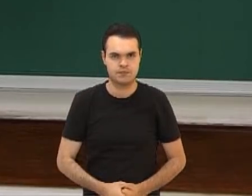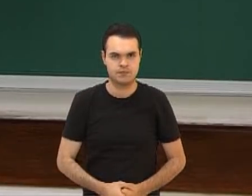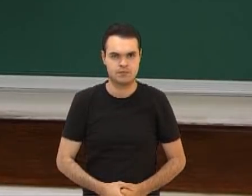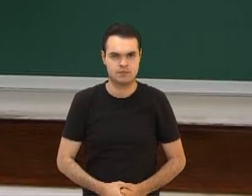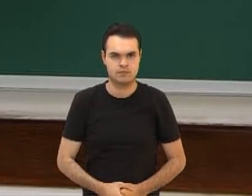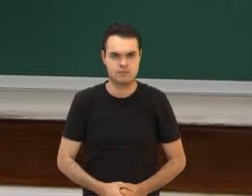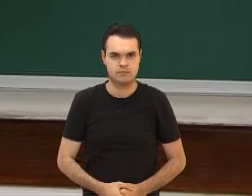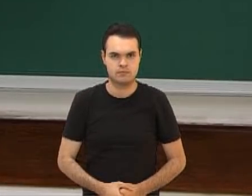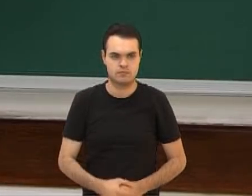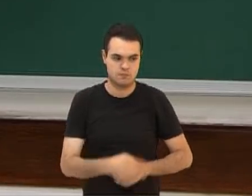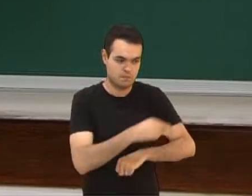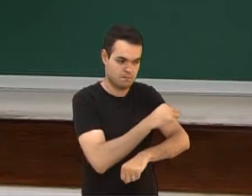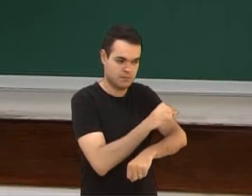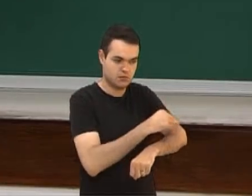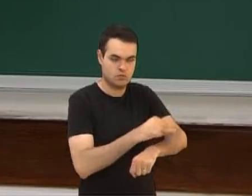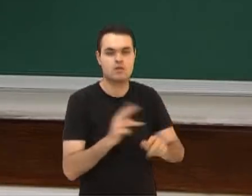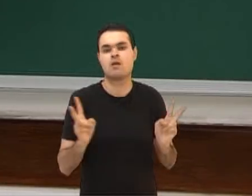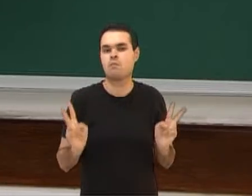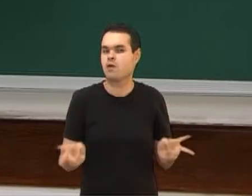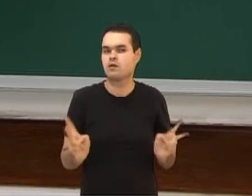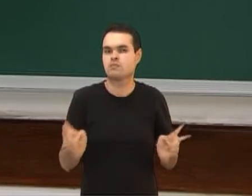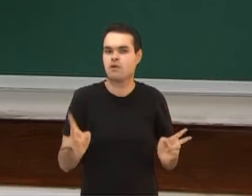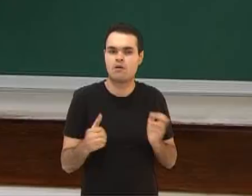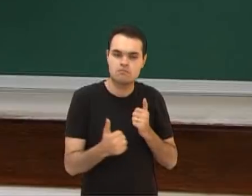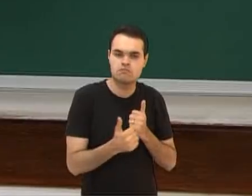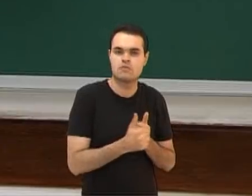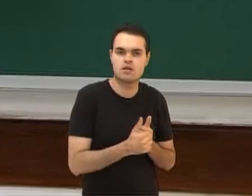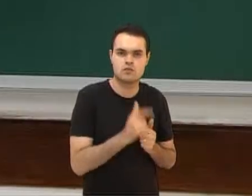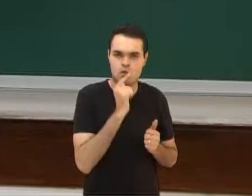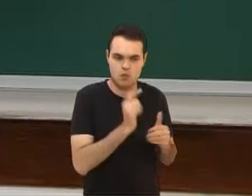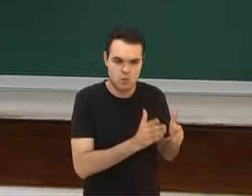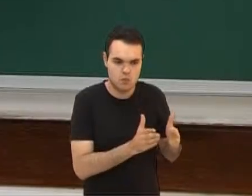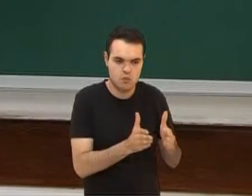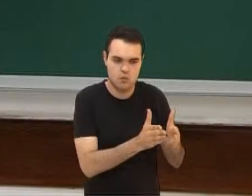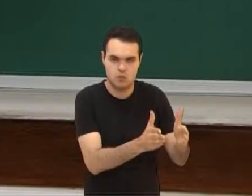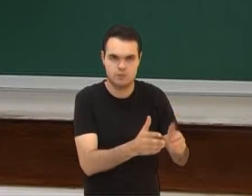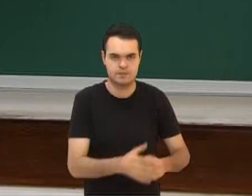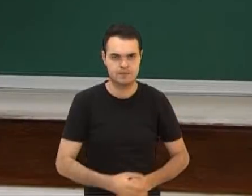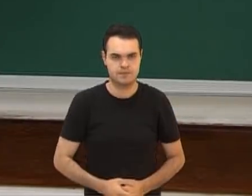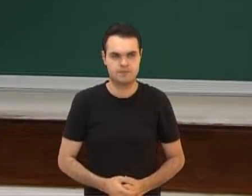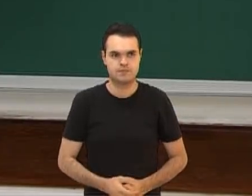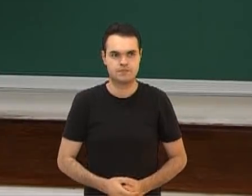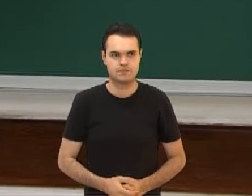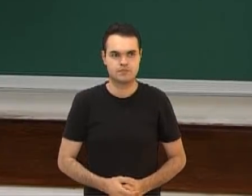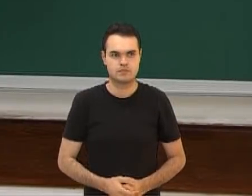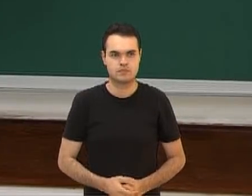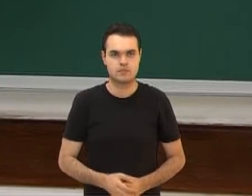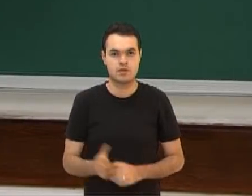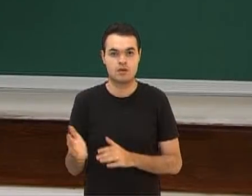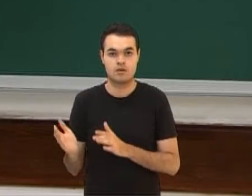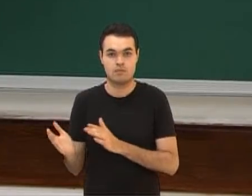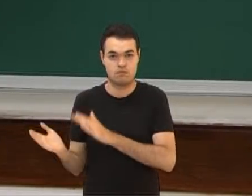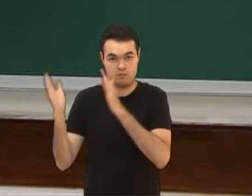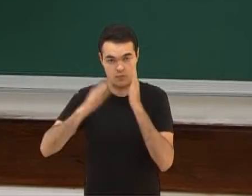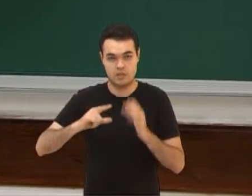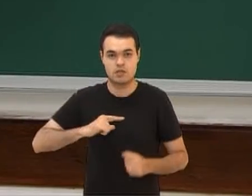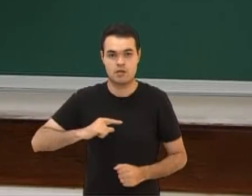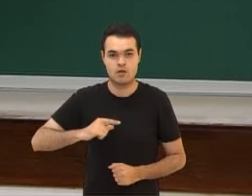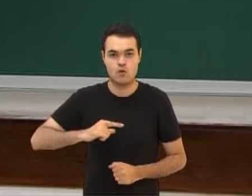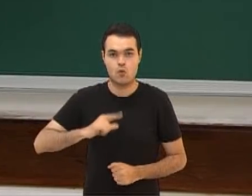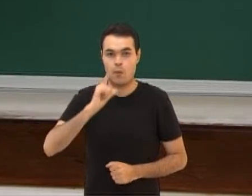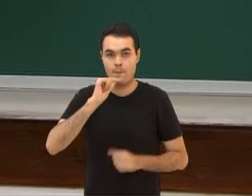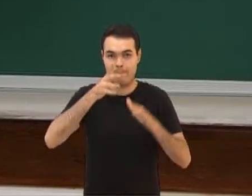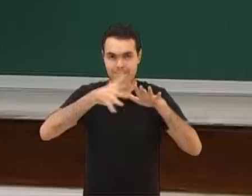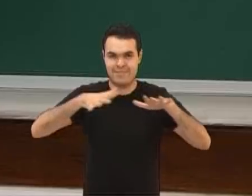no Mesopotâmio, a mesma coisa, né, sempre baseado entre rios ou na margem do rio. Né. E aqui o Mar Vermelho, não podemos esquecer também, porque